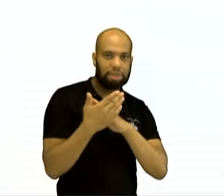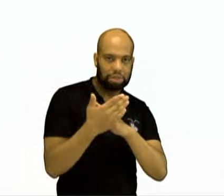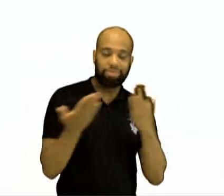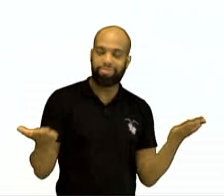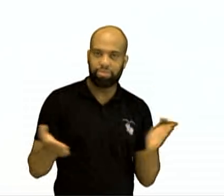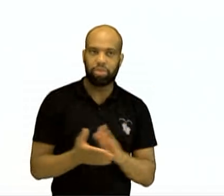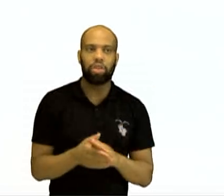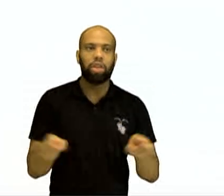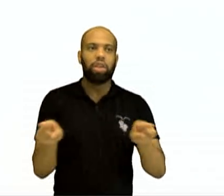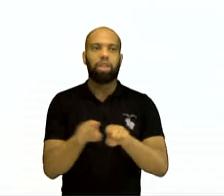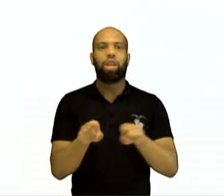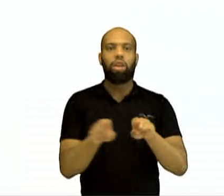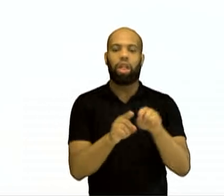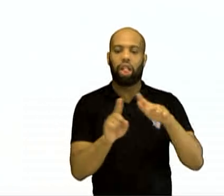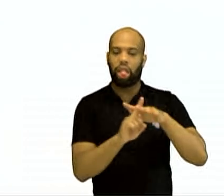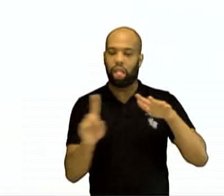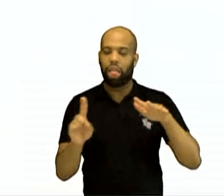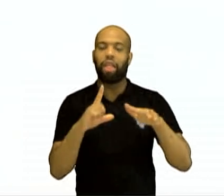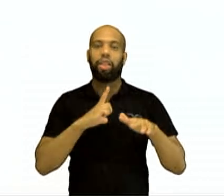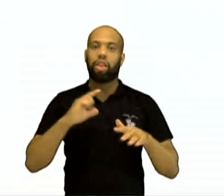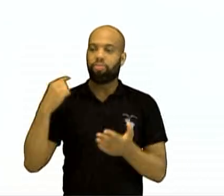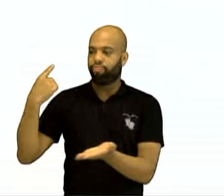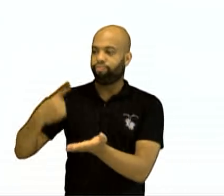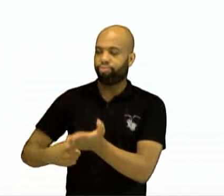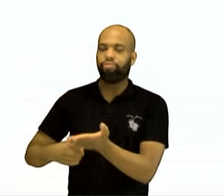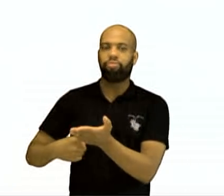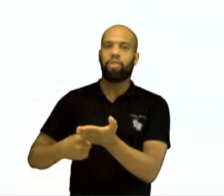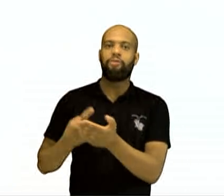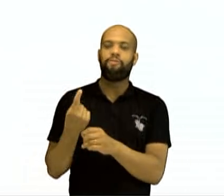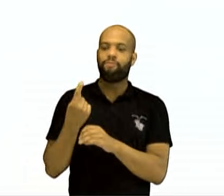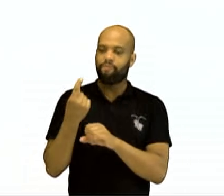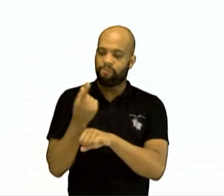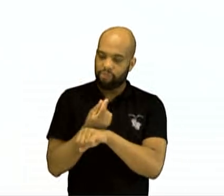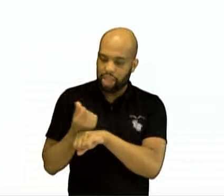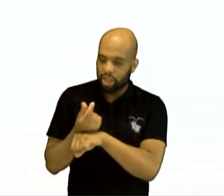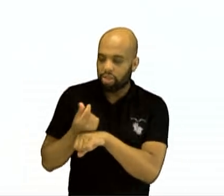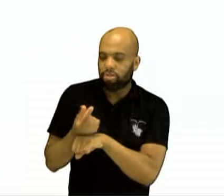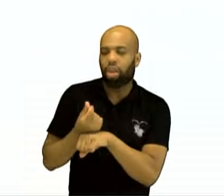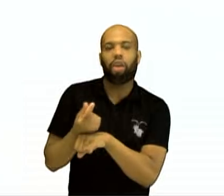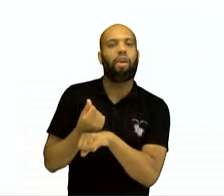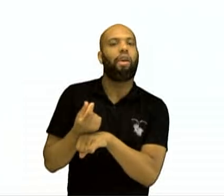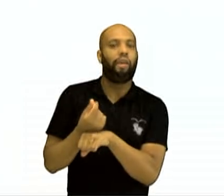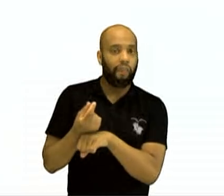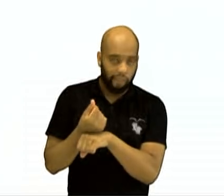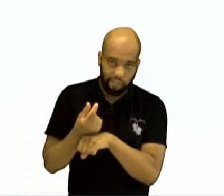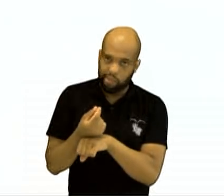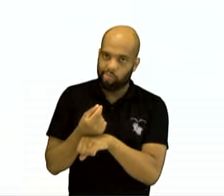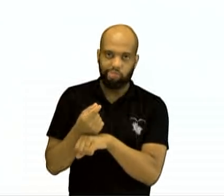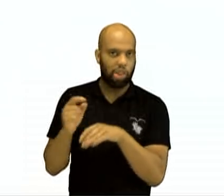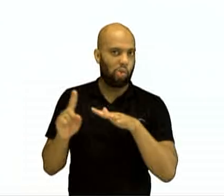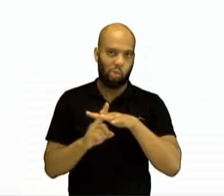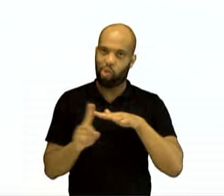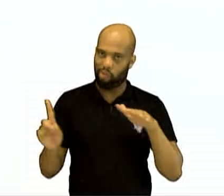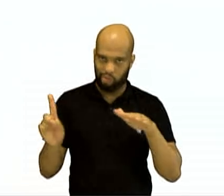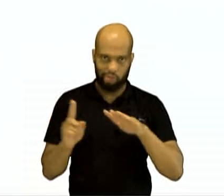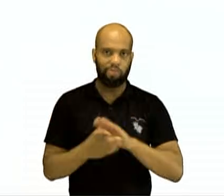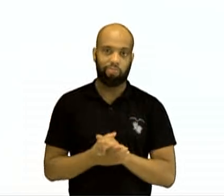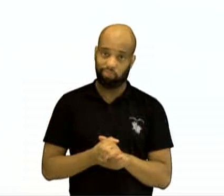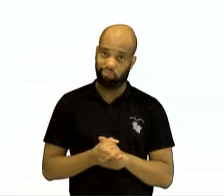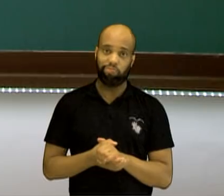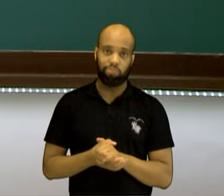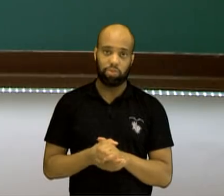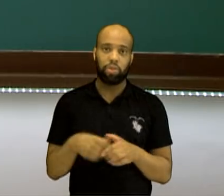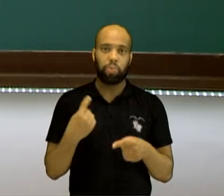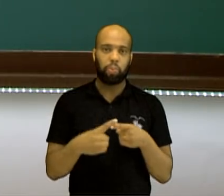Fica excluído dos importantes acordos financeiros que são estabelecidos no mundo, né? Os acordos